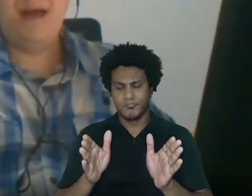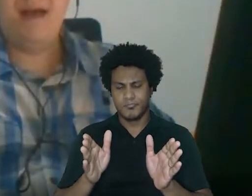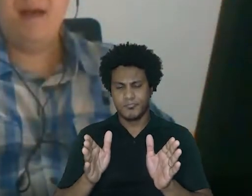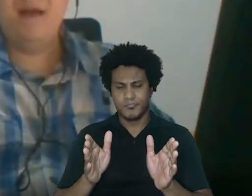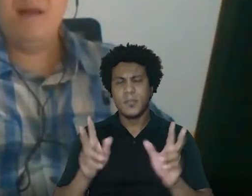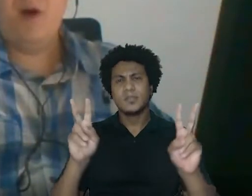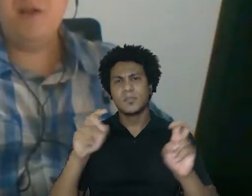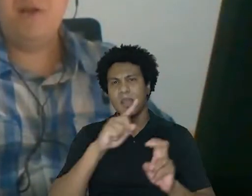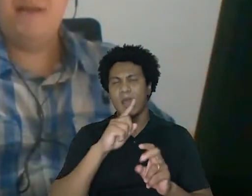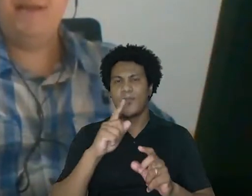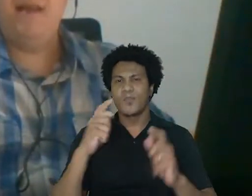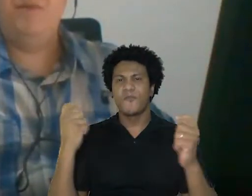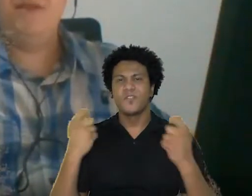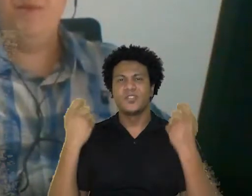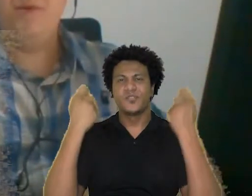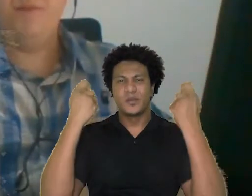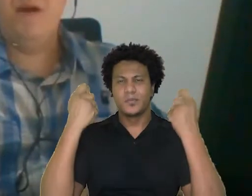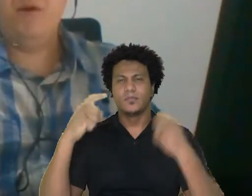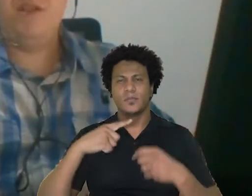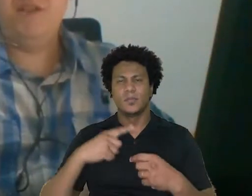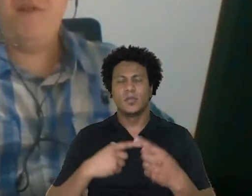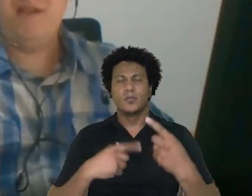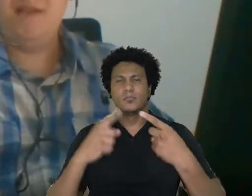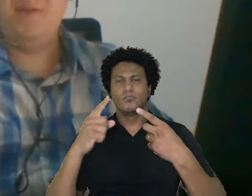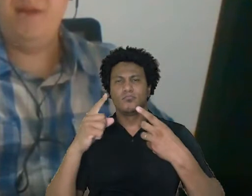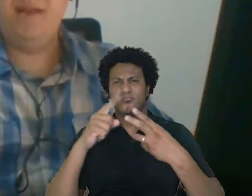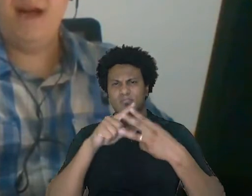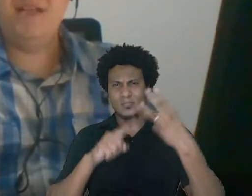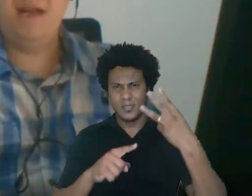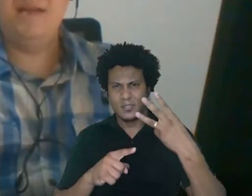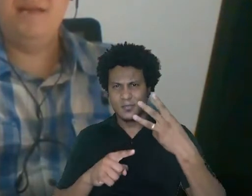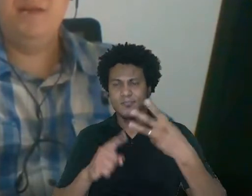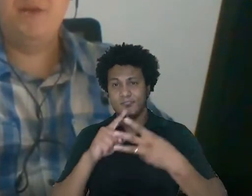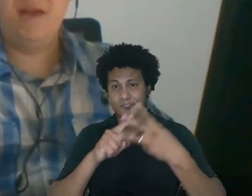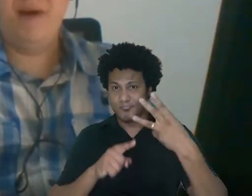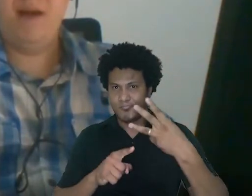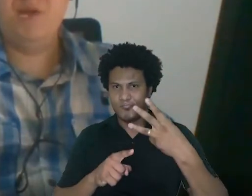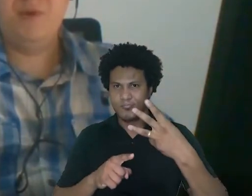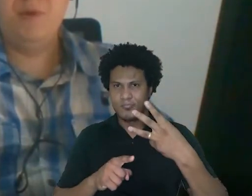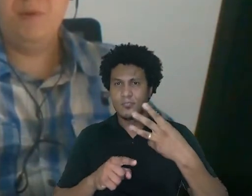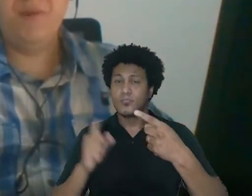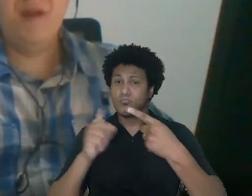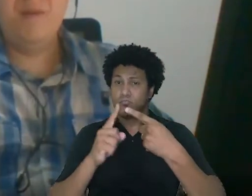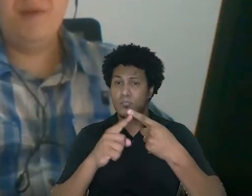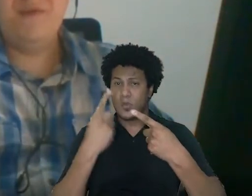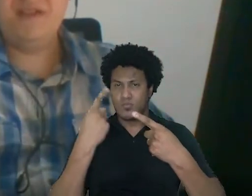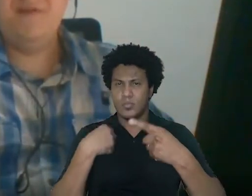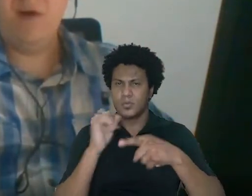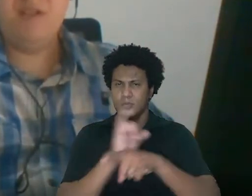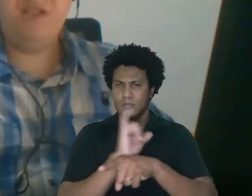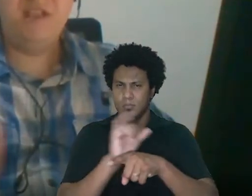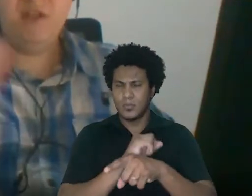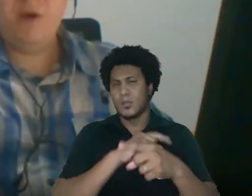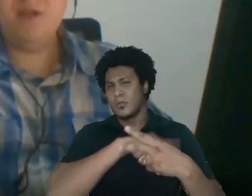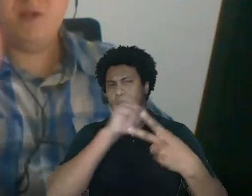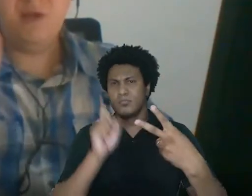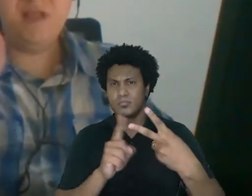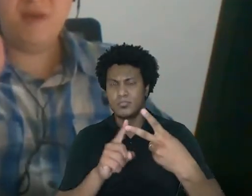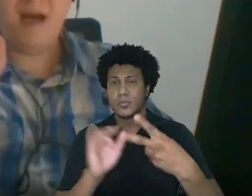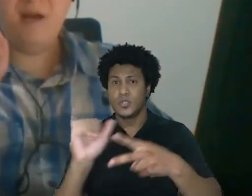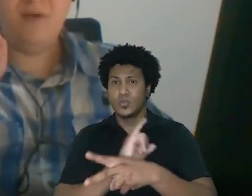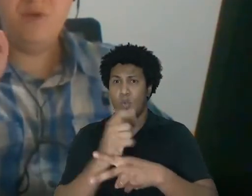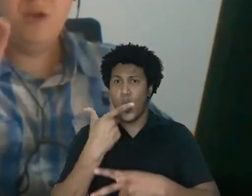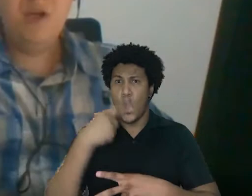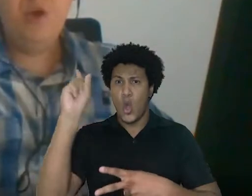um exemplo nosso, né, Estela? Um exemplo, quando a gente fez a acessibilidade lá dos trabalhos para o festival, a gente tinha